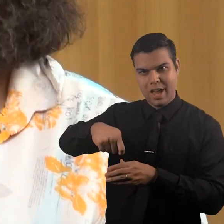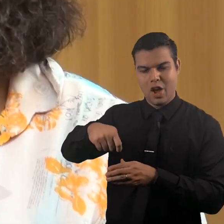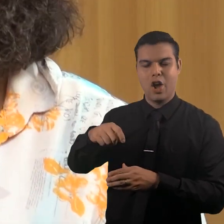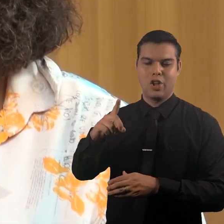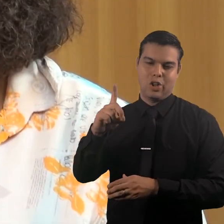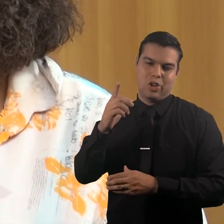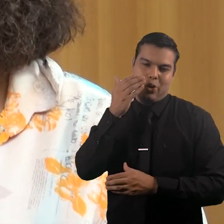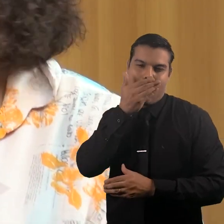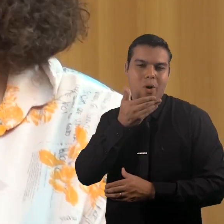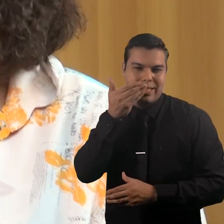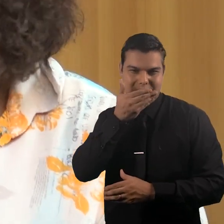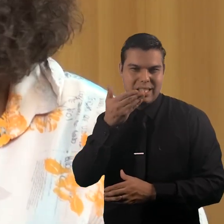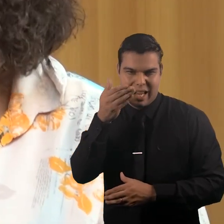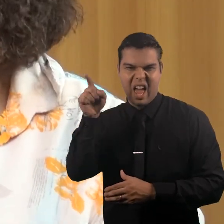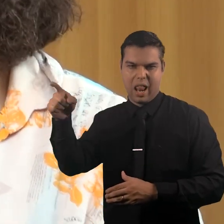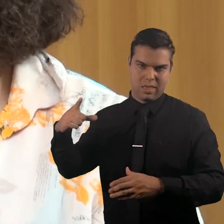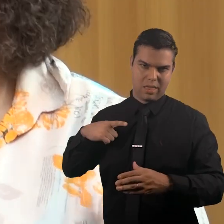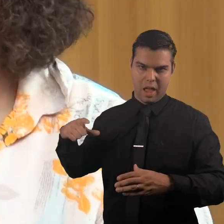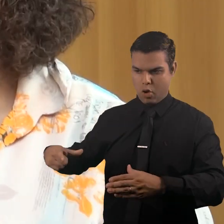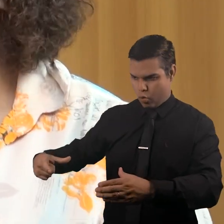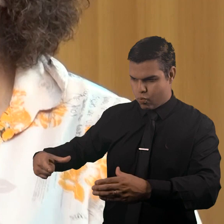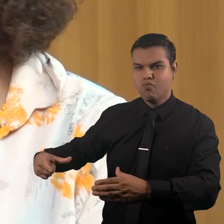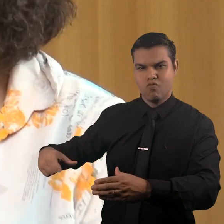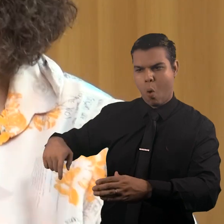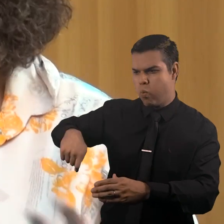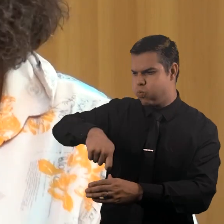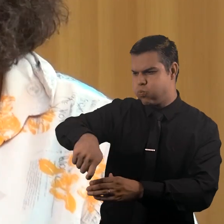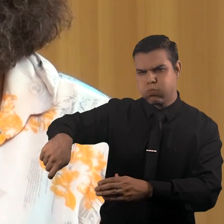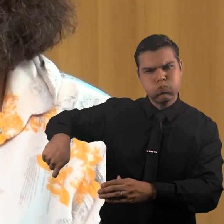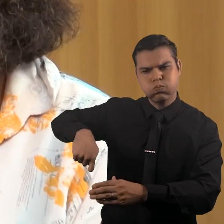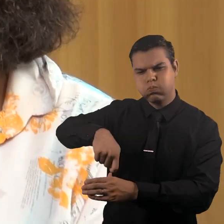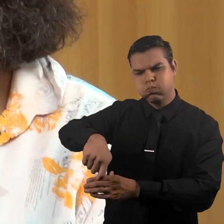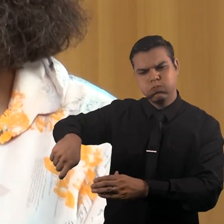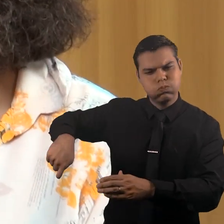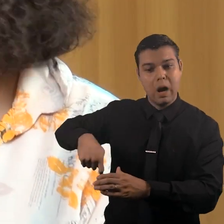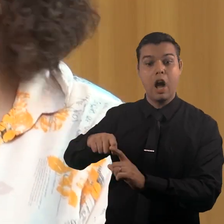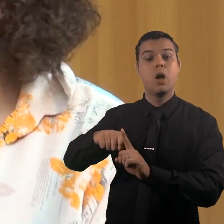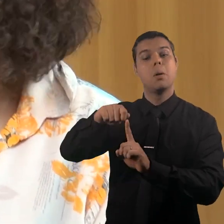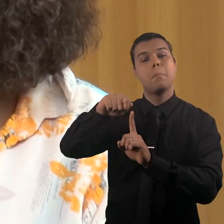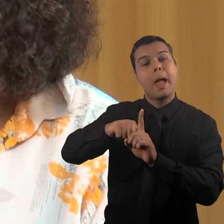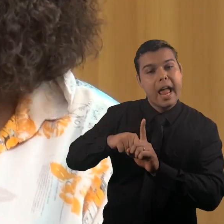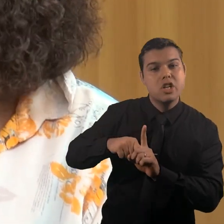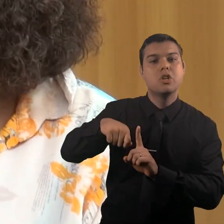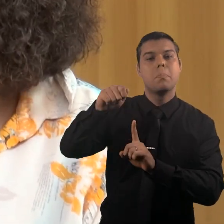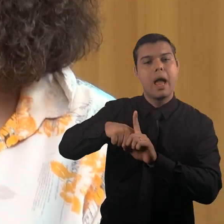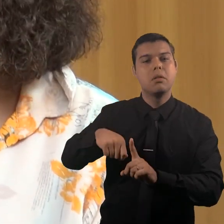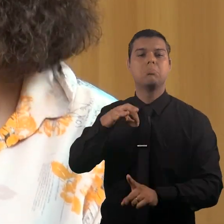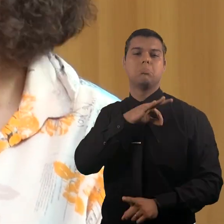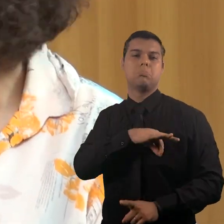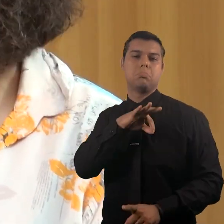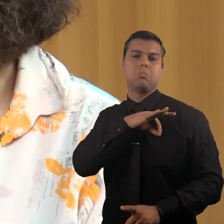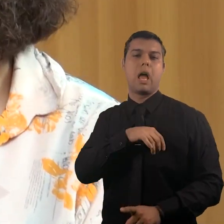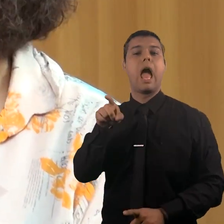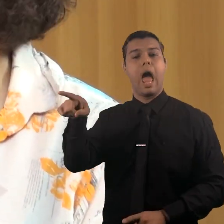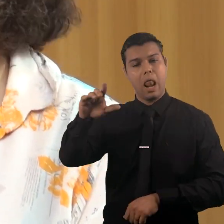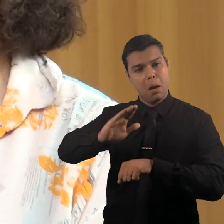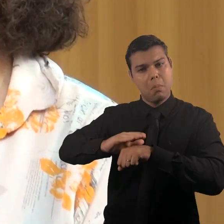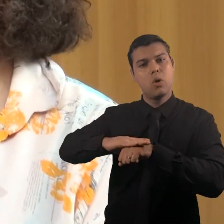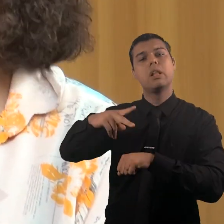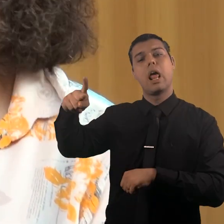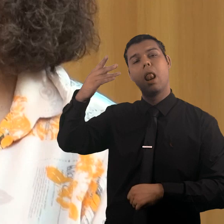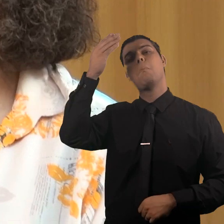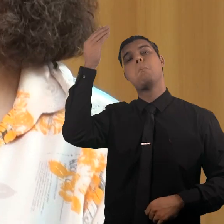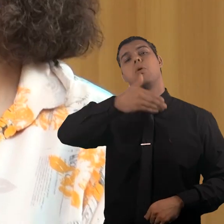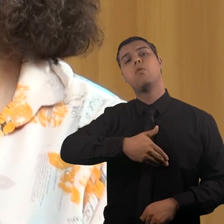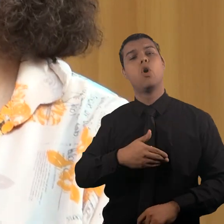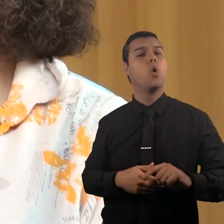ela tem uma batedeira, uma brigadeira, uma panela lá de brigadeiria, ela faz doces gourmets, ela provou que o filho dela não